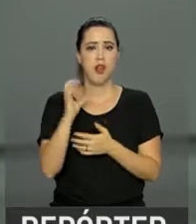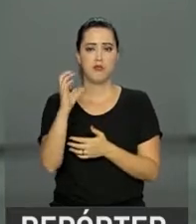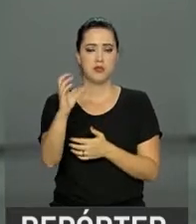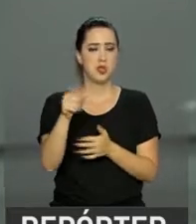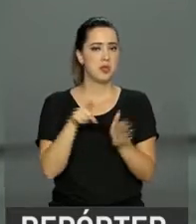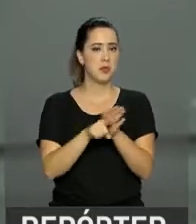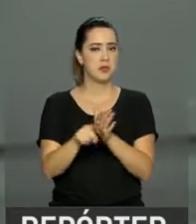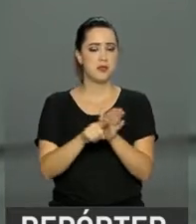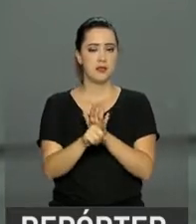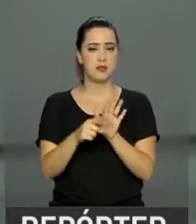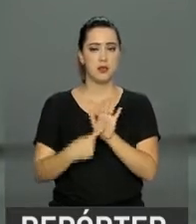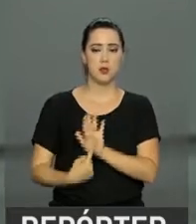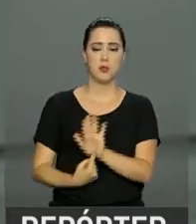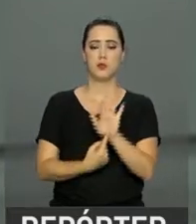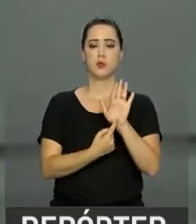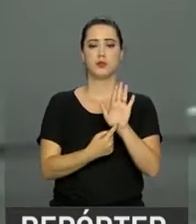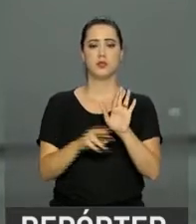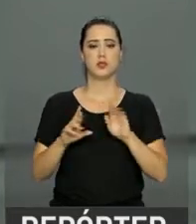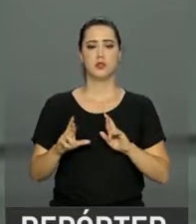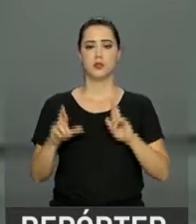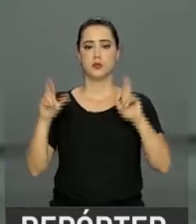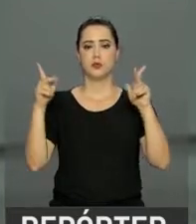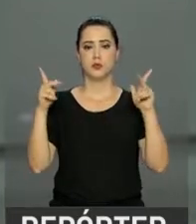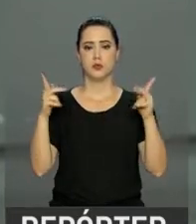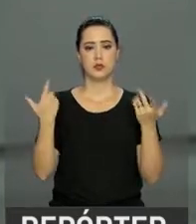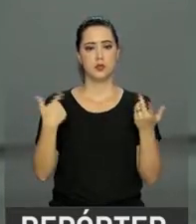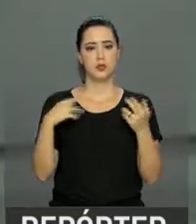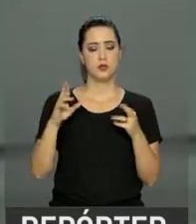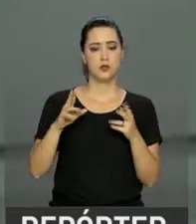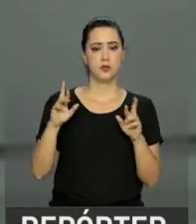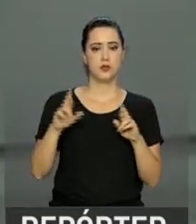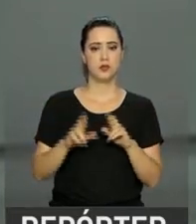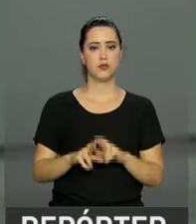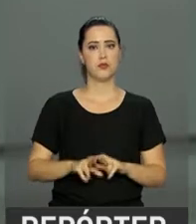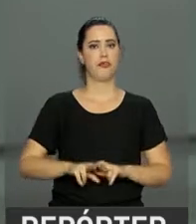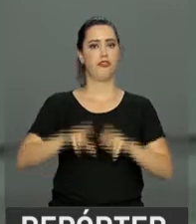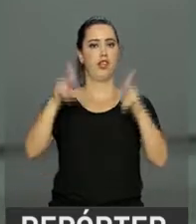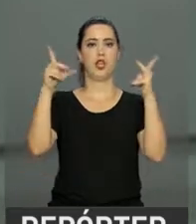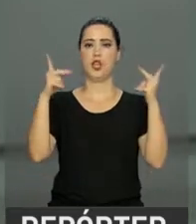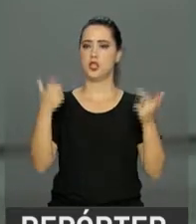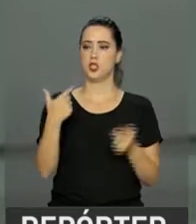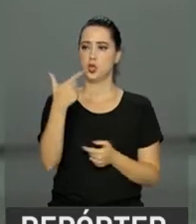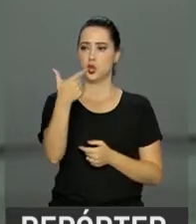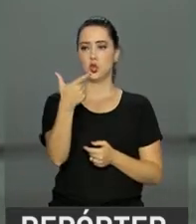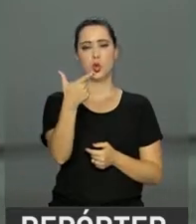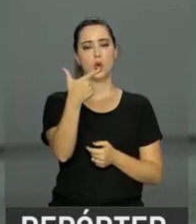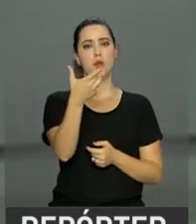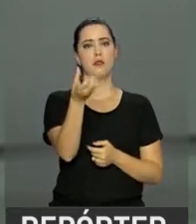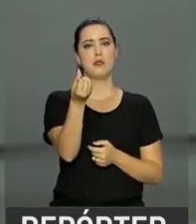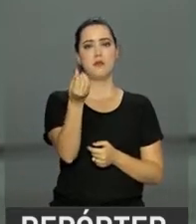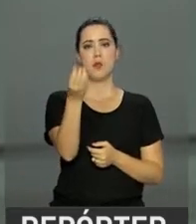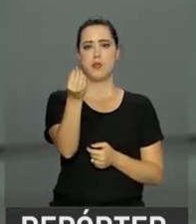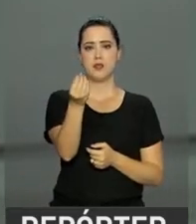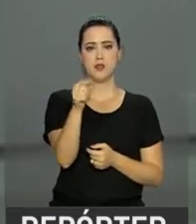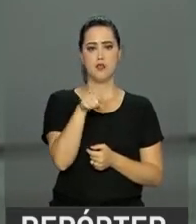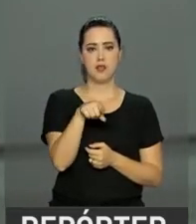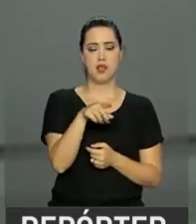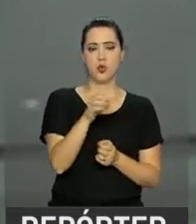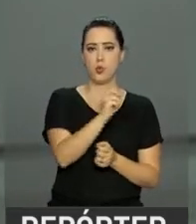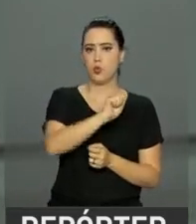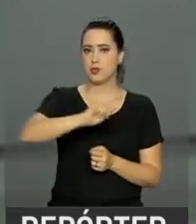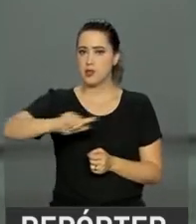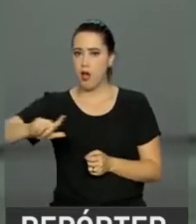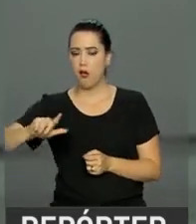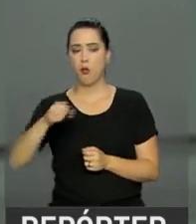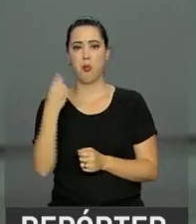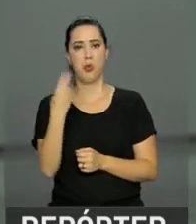que comprove essa diferença brutal de bactérias 2.600 no processo e dois tipos de